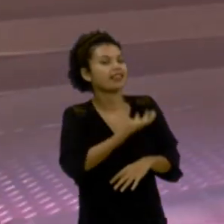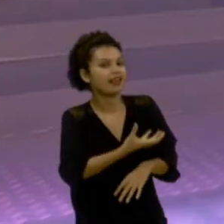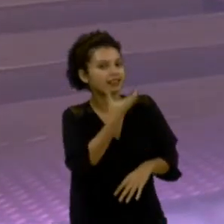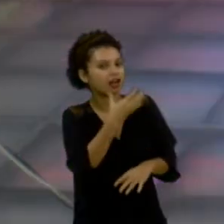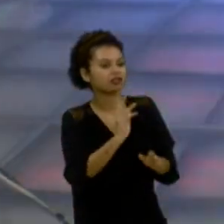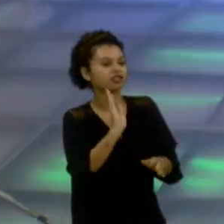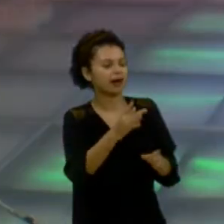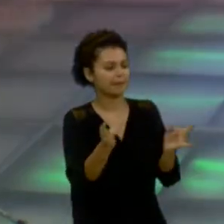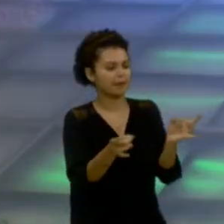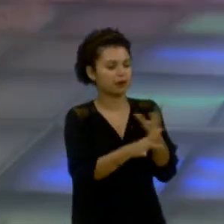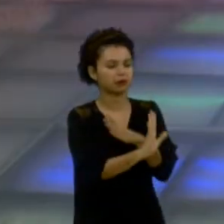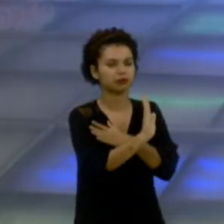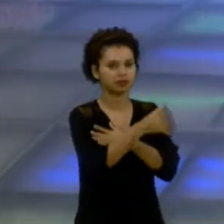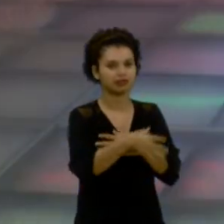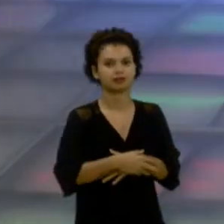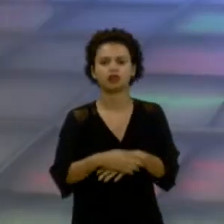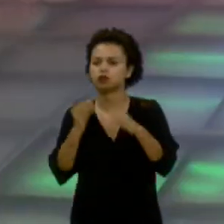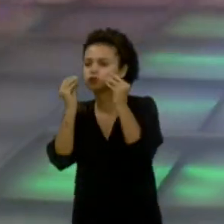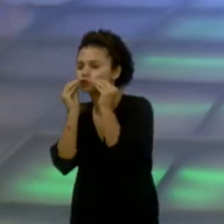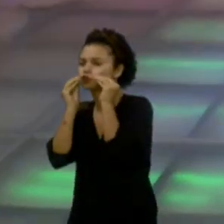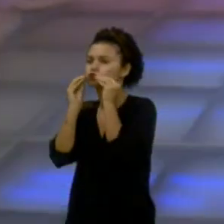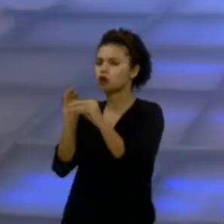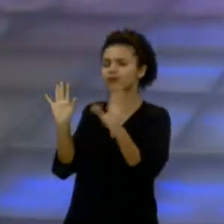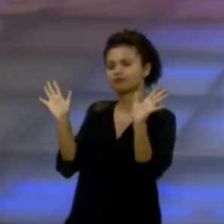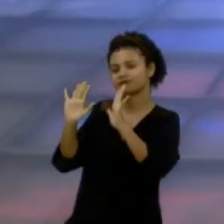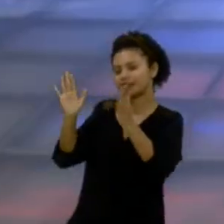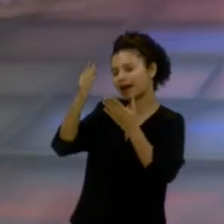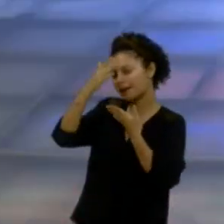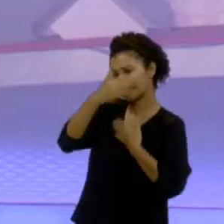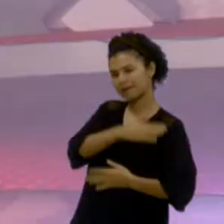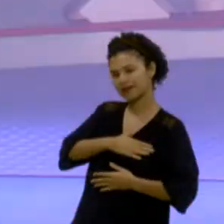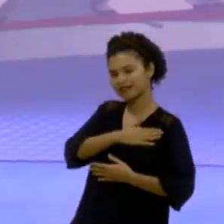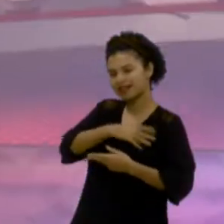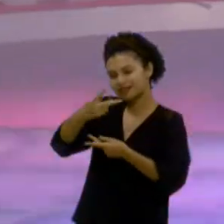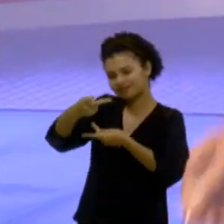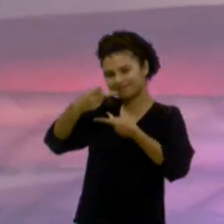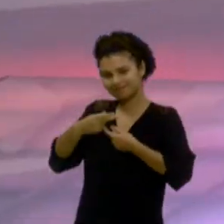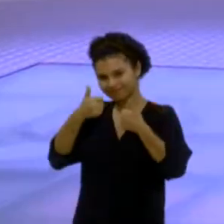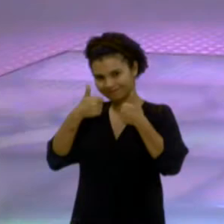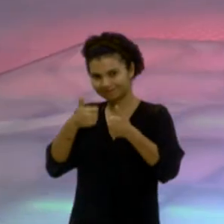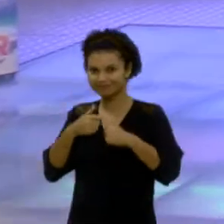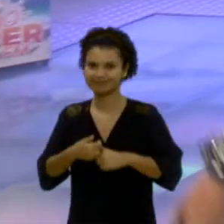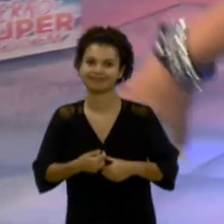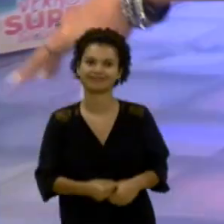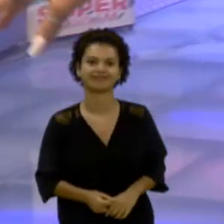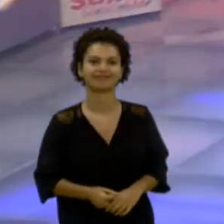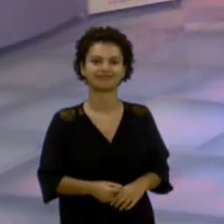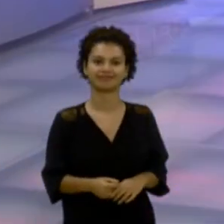agora, já. Beijão. Aldi Bebe, prazer ter você aqui com a gente.